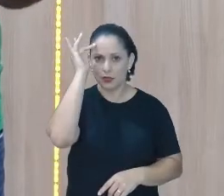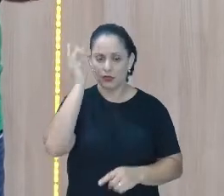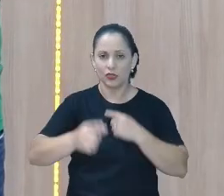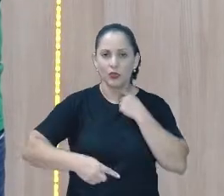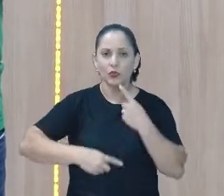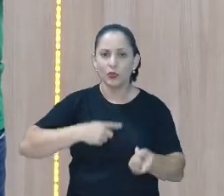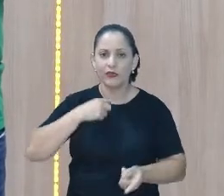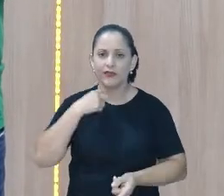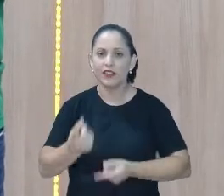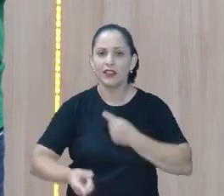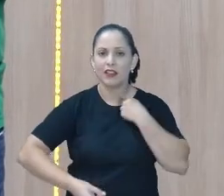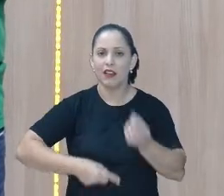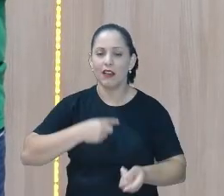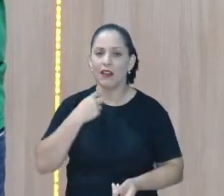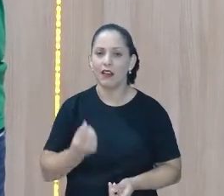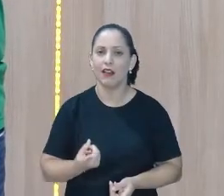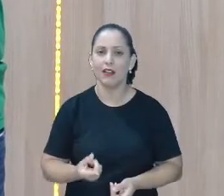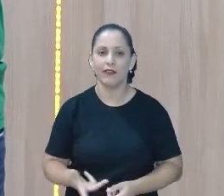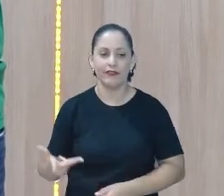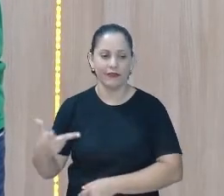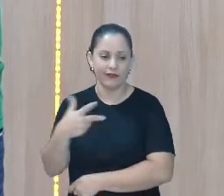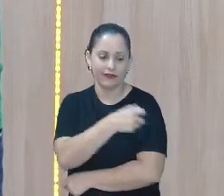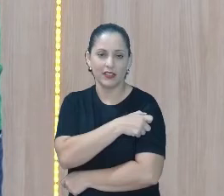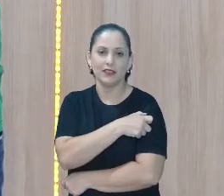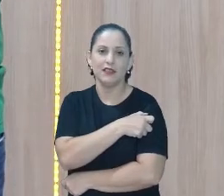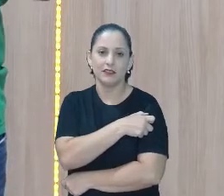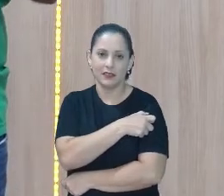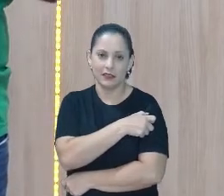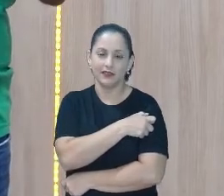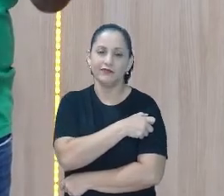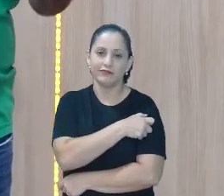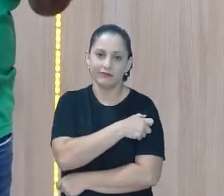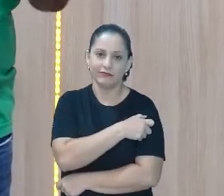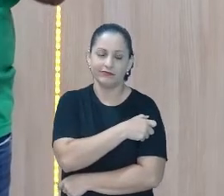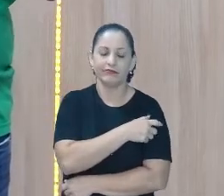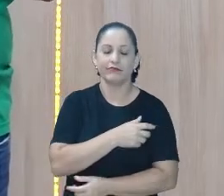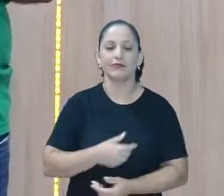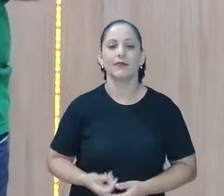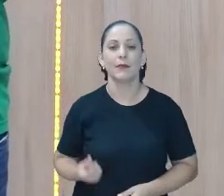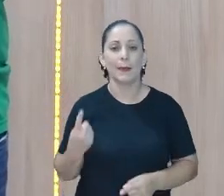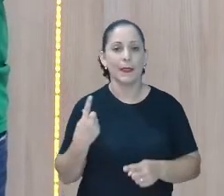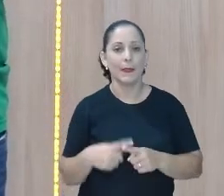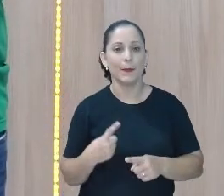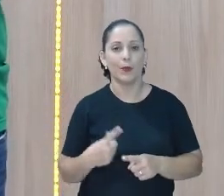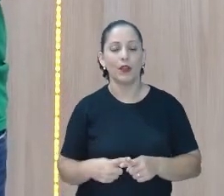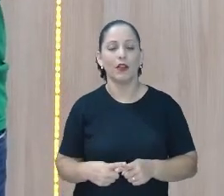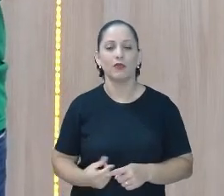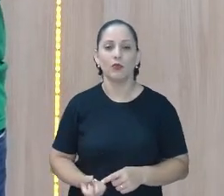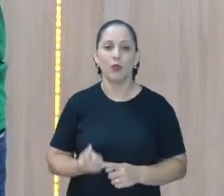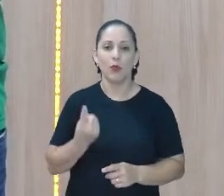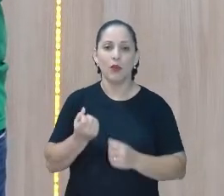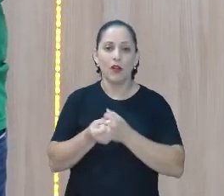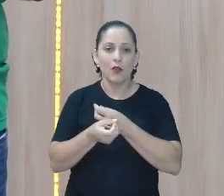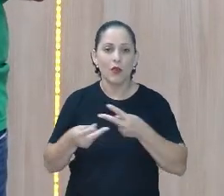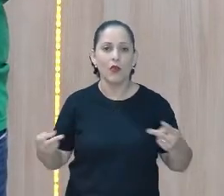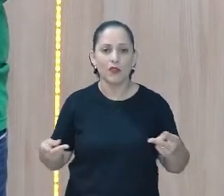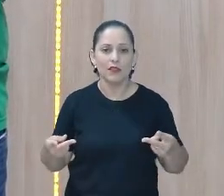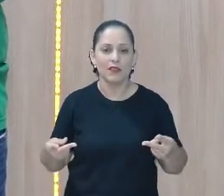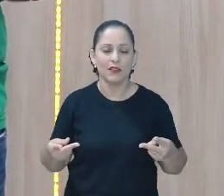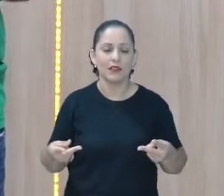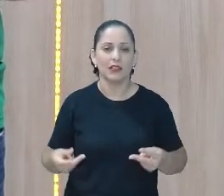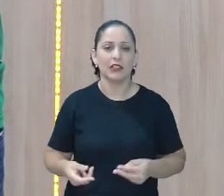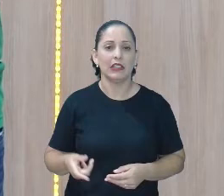duvidar da vacinação como forma eficaz de combate a um vírus por conta de uma coisa que